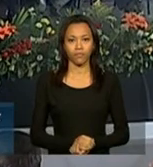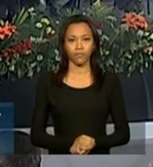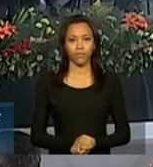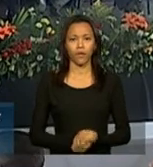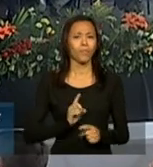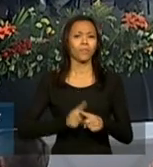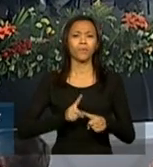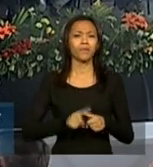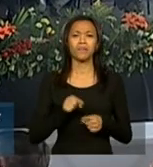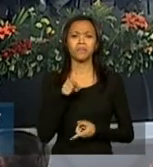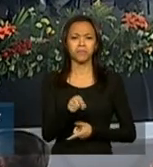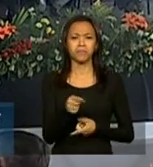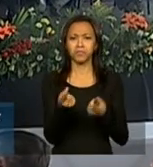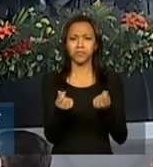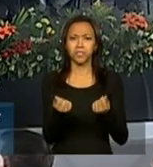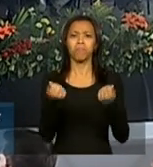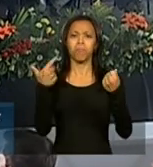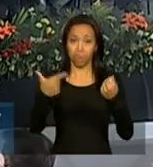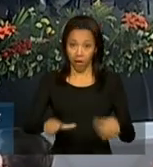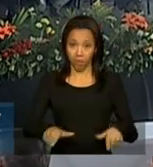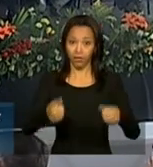Por que isso?